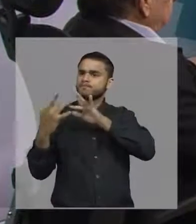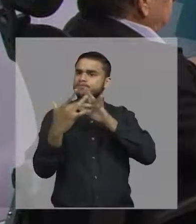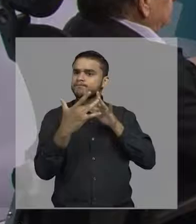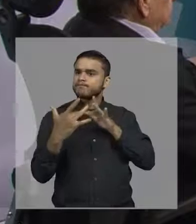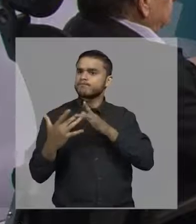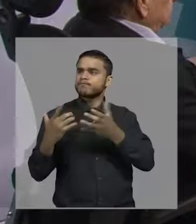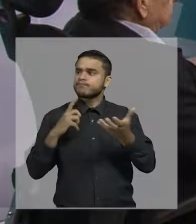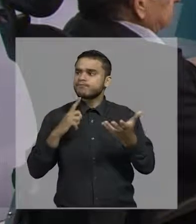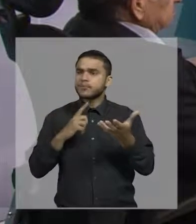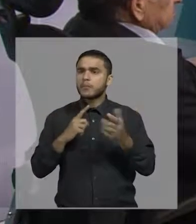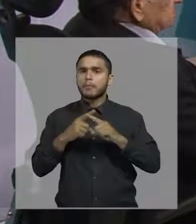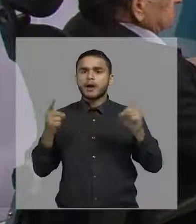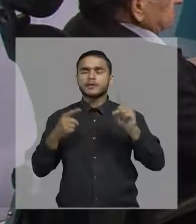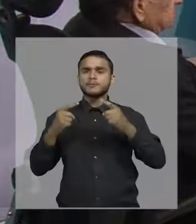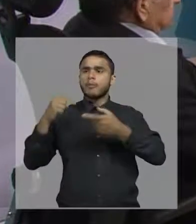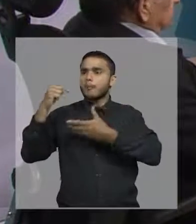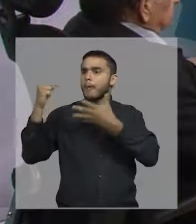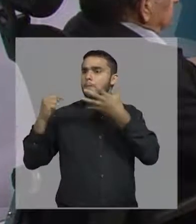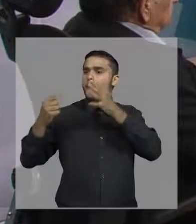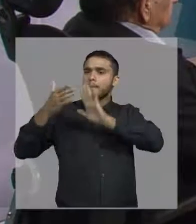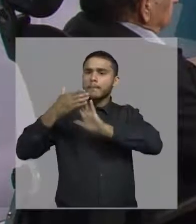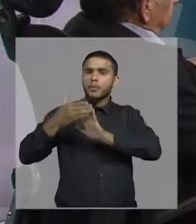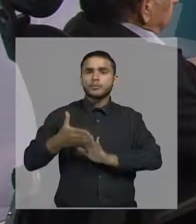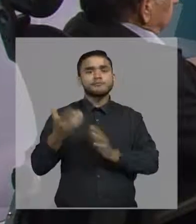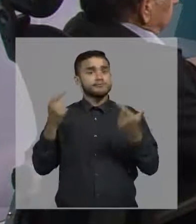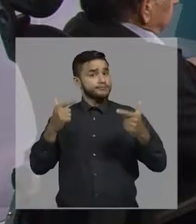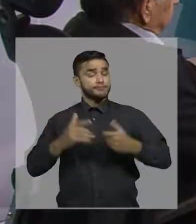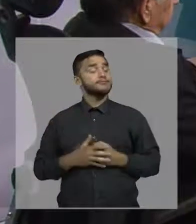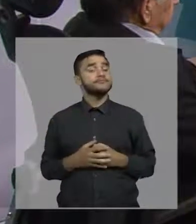que dizer. Apenas sabe fazer